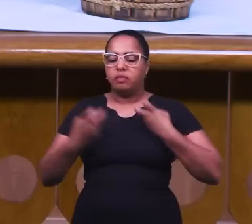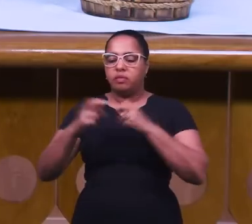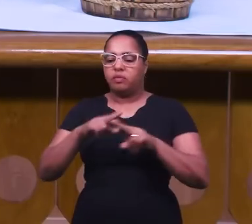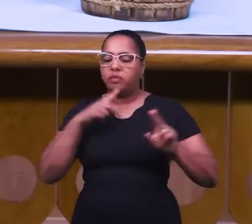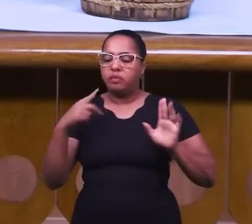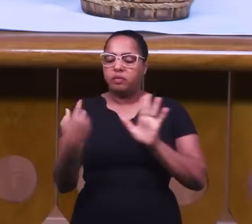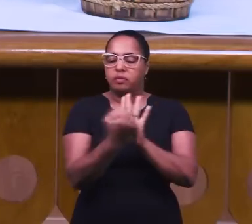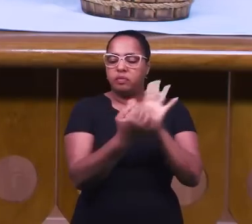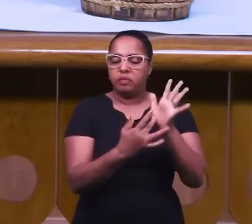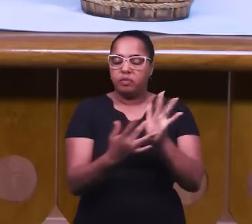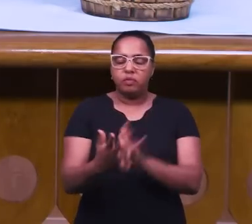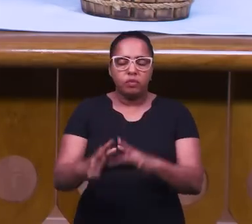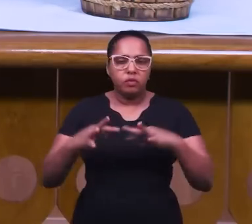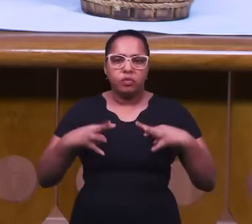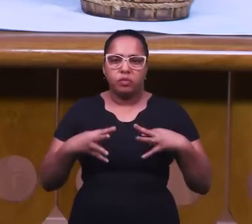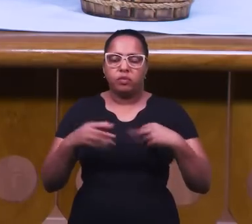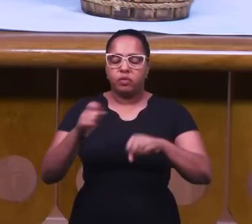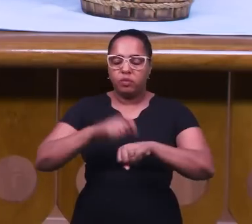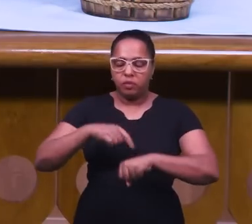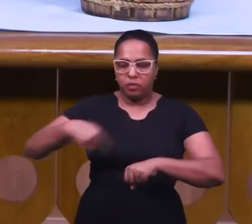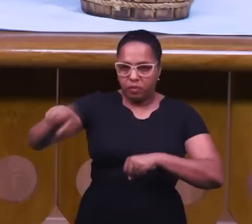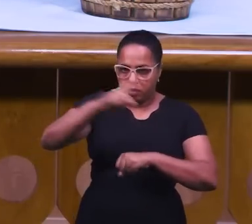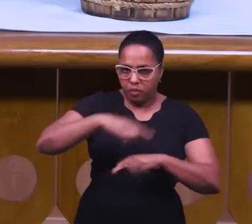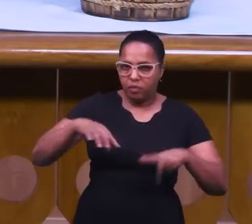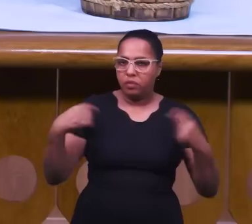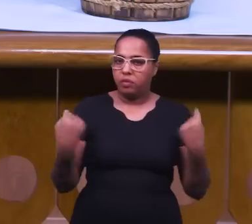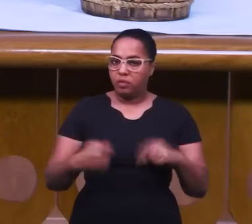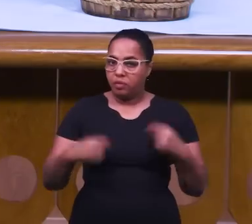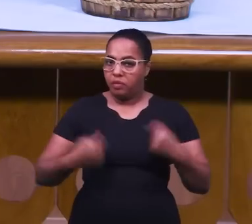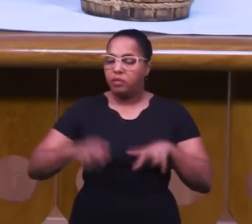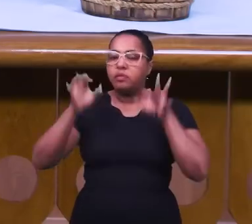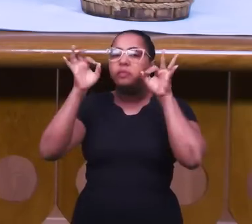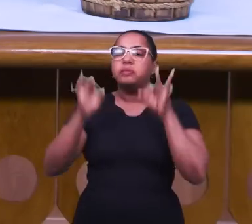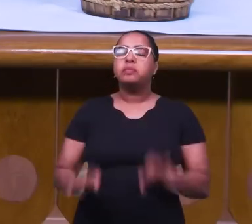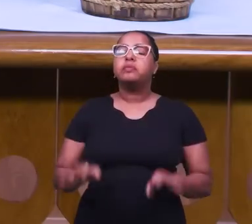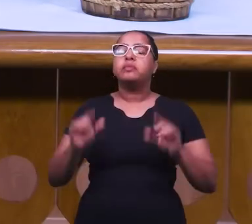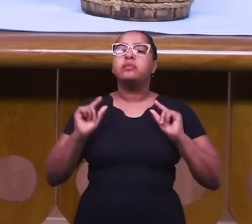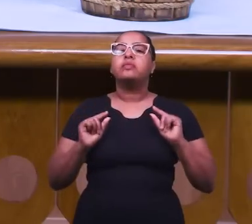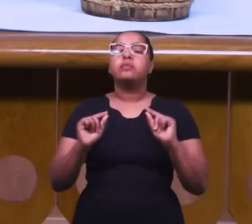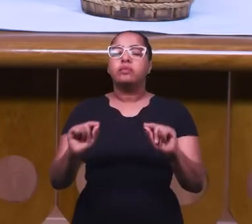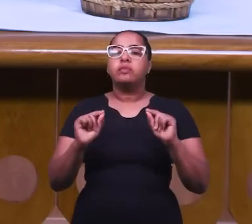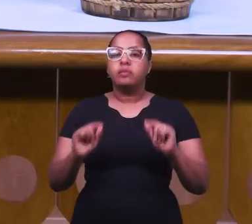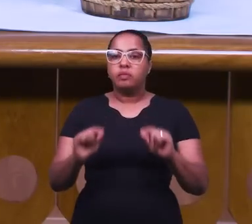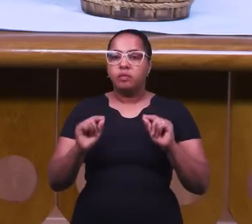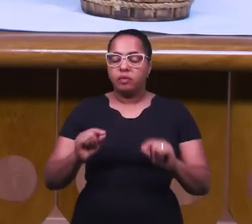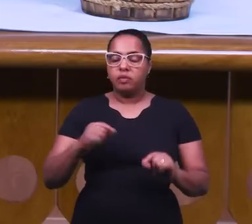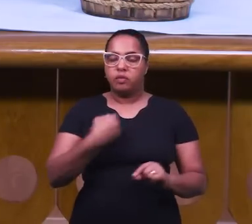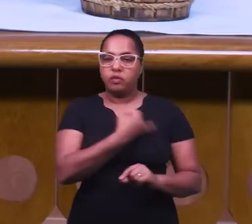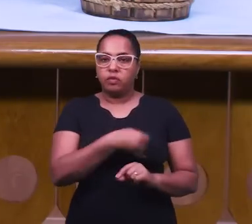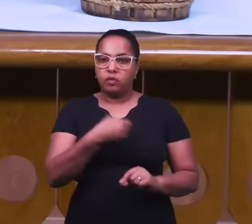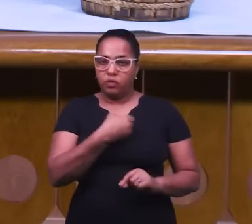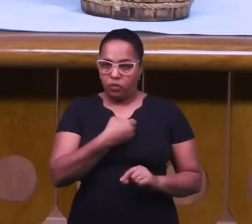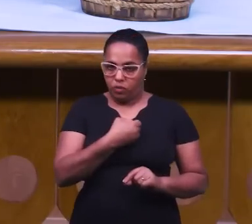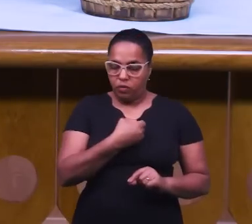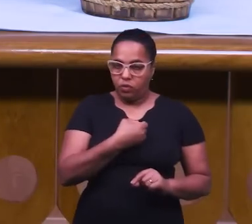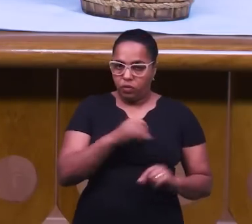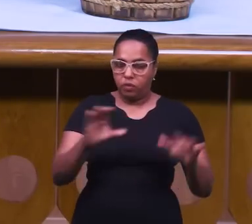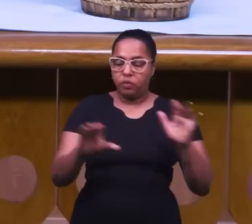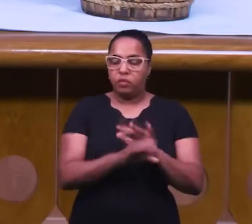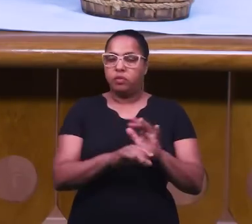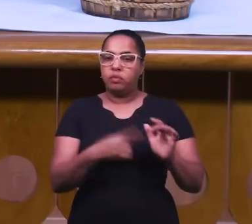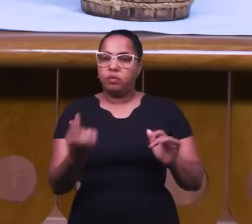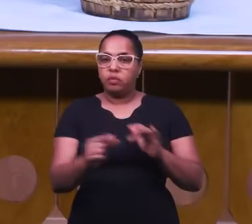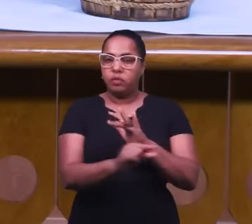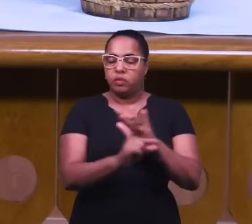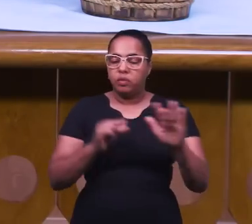pelo sangue de Jesus todas as vezes que nós precisamos. E a certeza que nos deu o apóstolo João, na primeira carta,